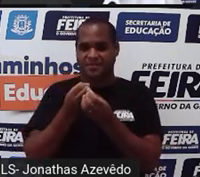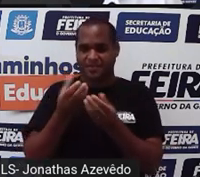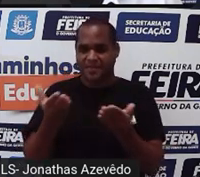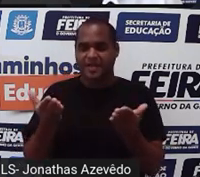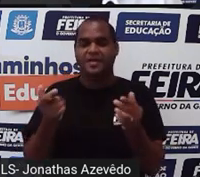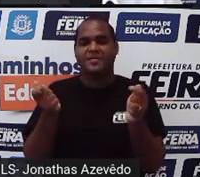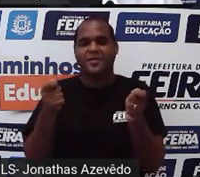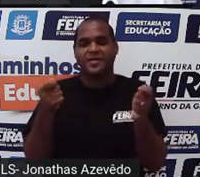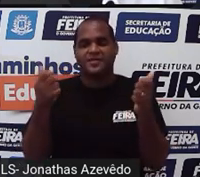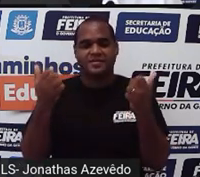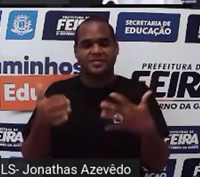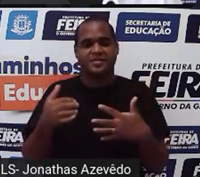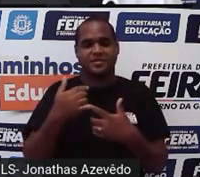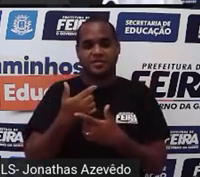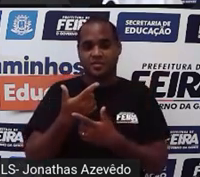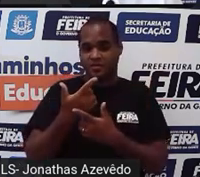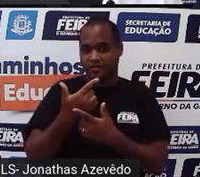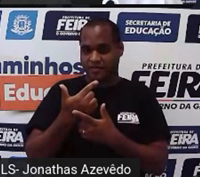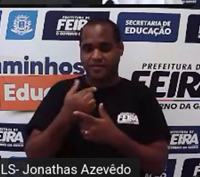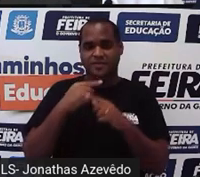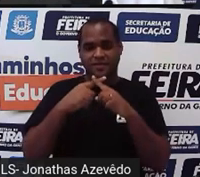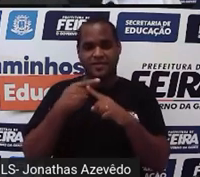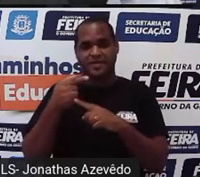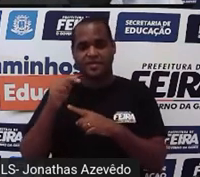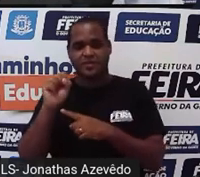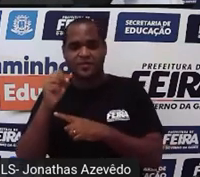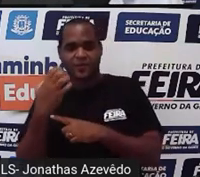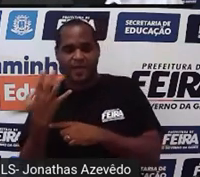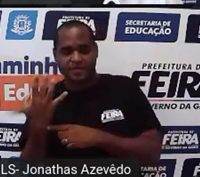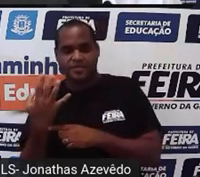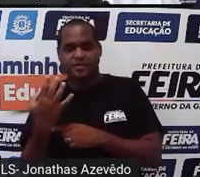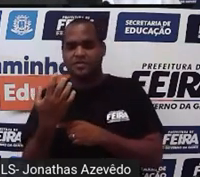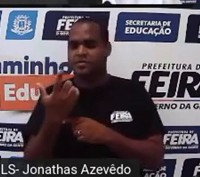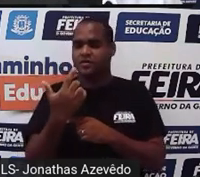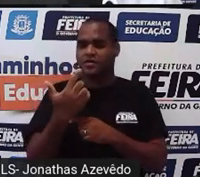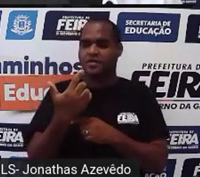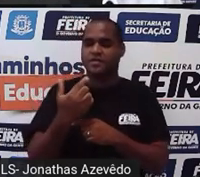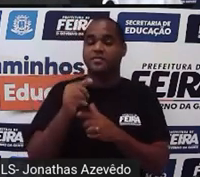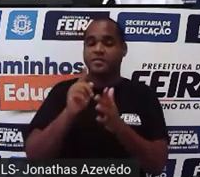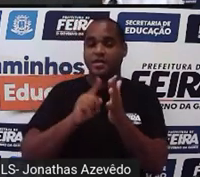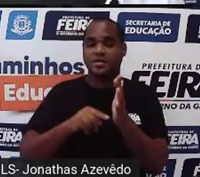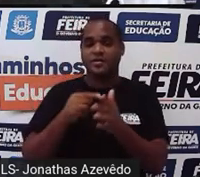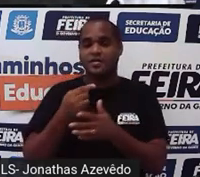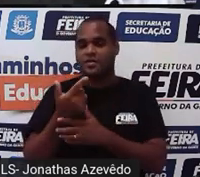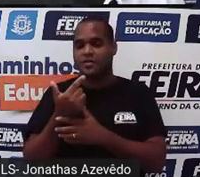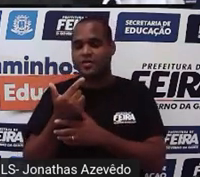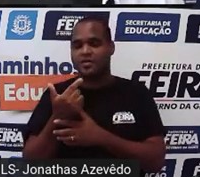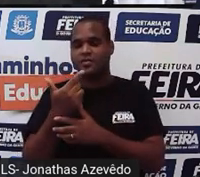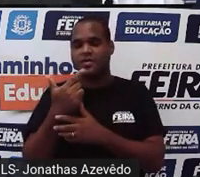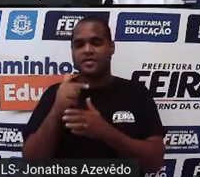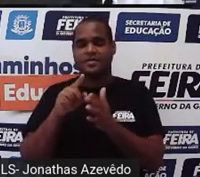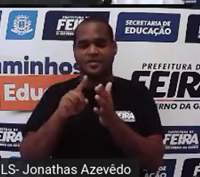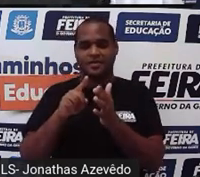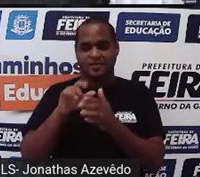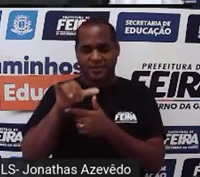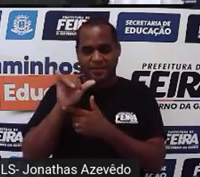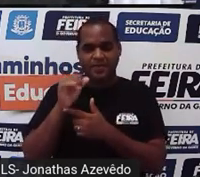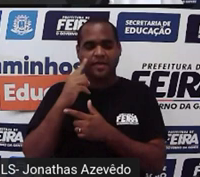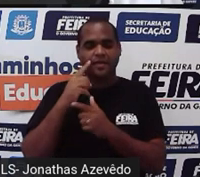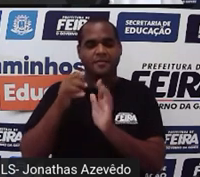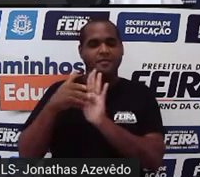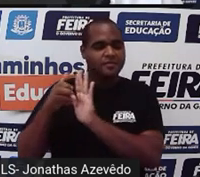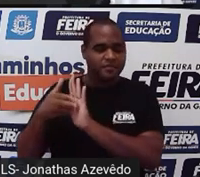multiplicação a 12 vezes 7/84 12 x menos y -12 y o resto da equação